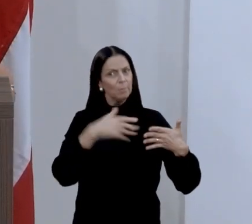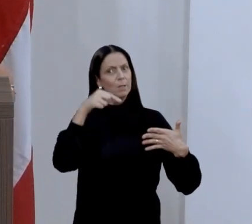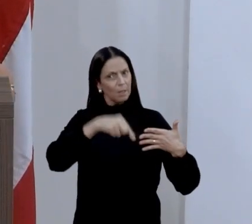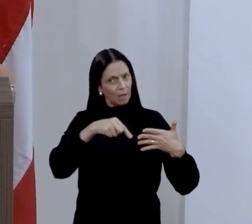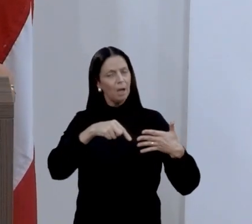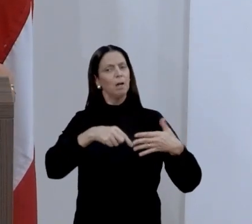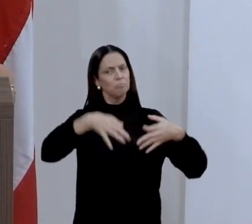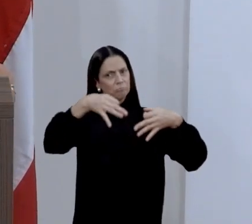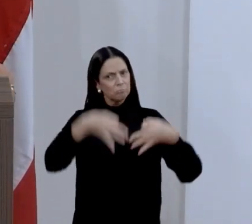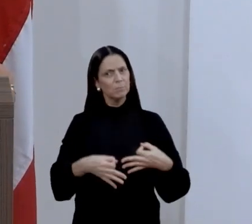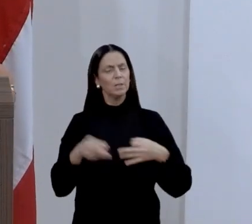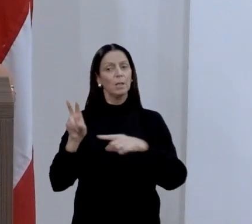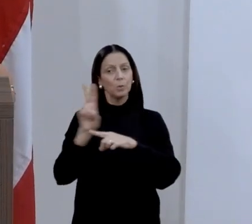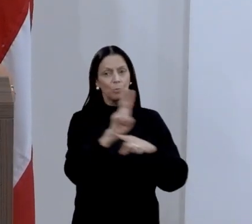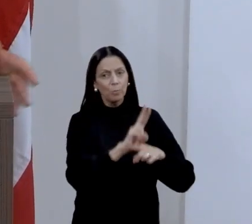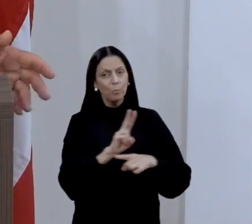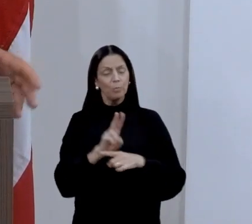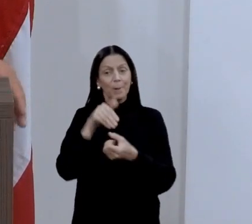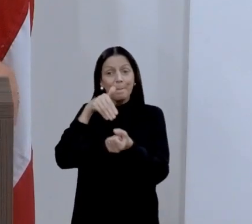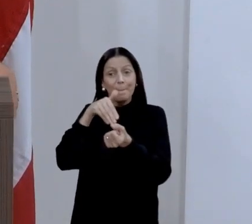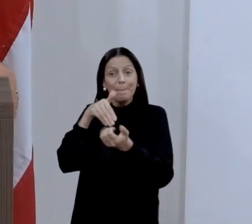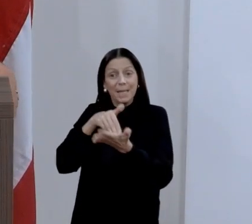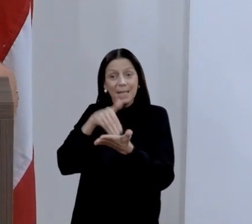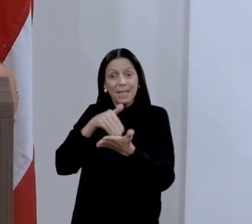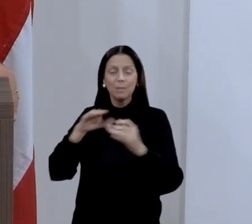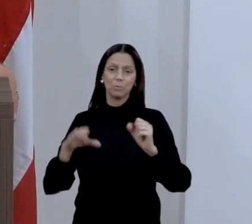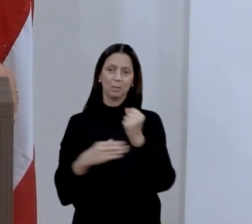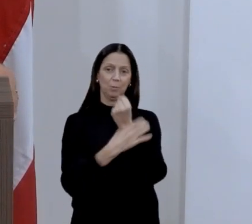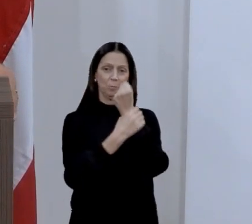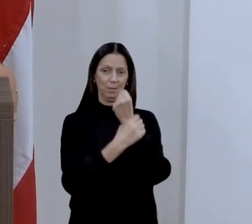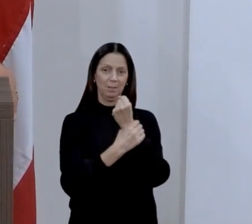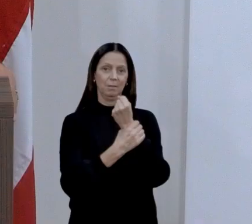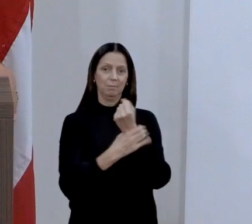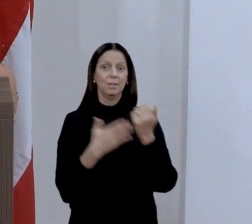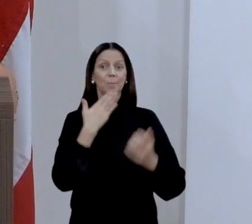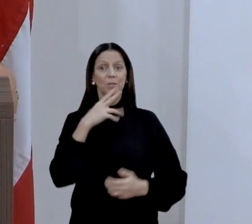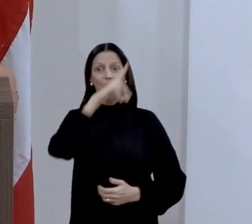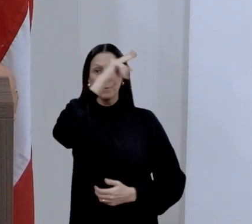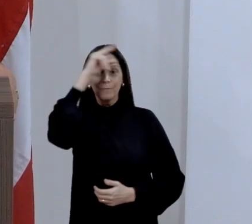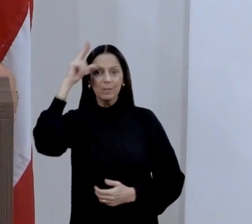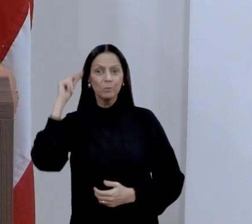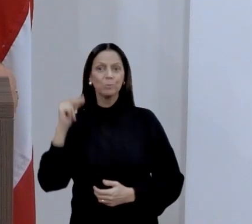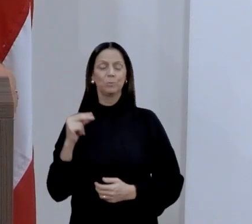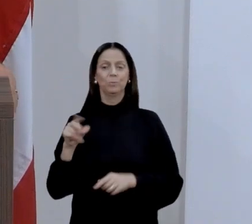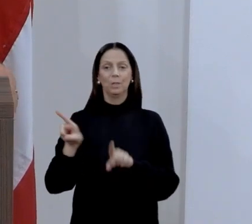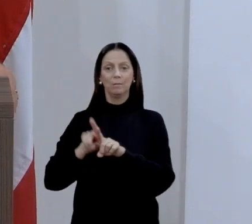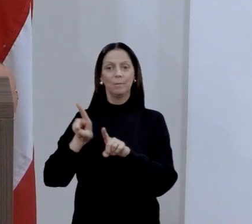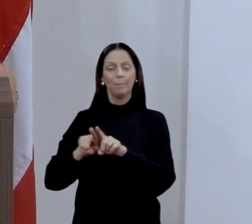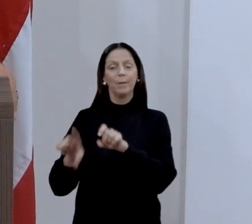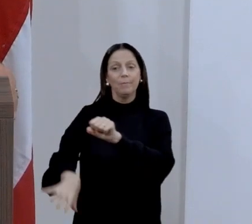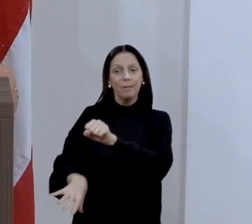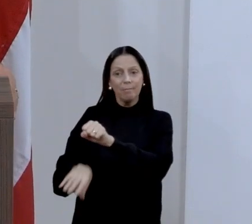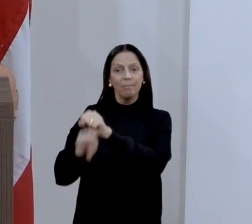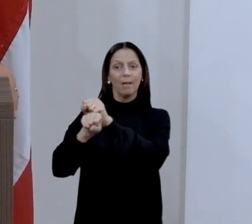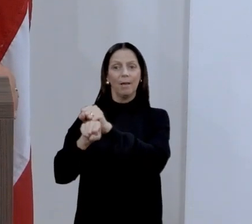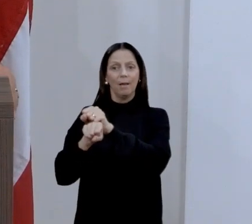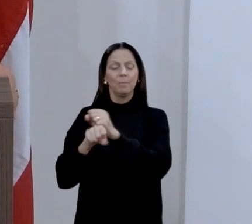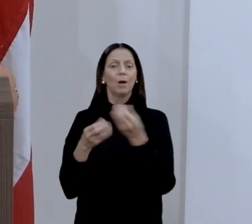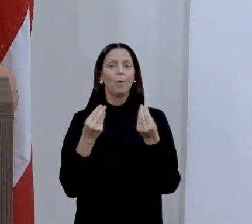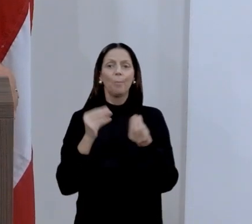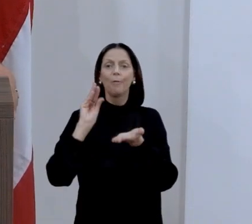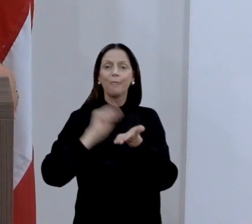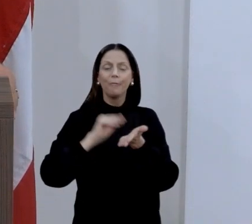bem cuidados, ter um mínimo de segurança, um mínimo de zelo por parte do poder público, né, por parte do CETERB, enfim. Então, é um descaso, né,